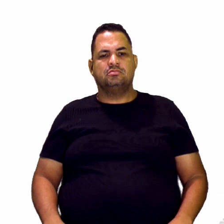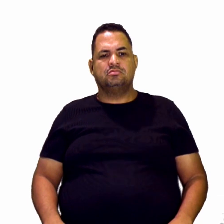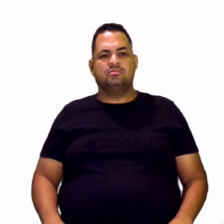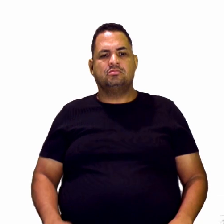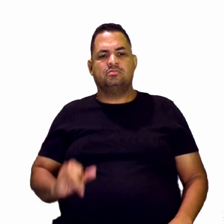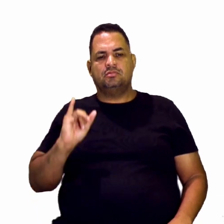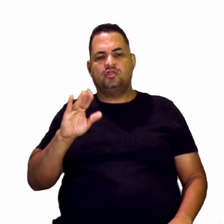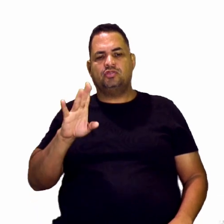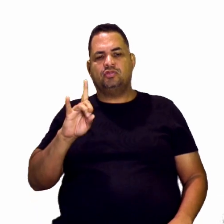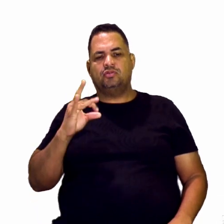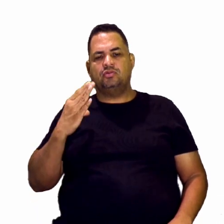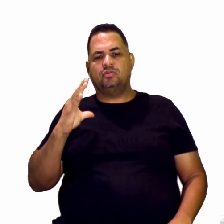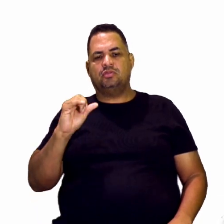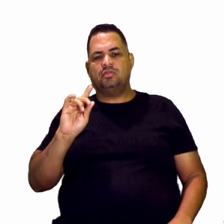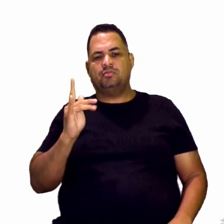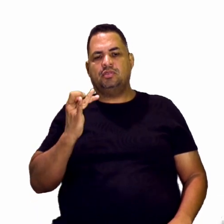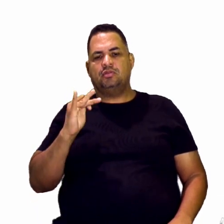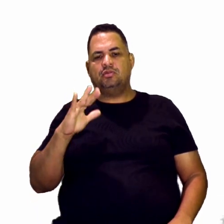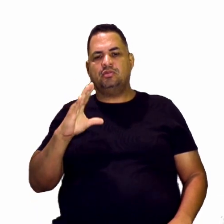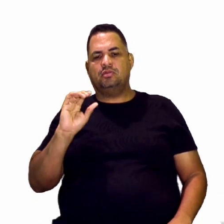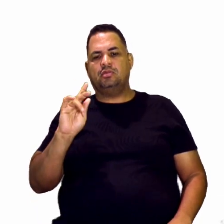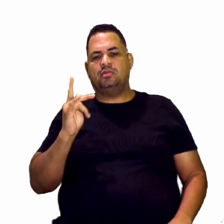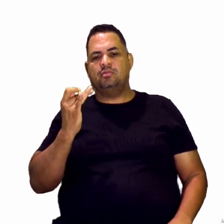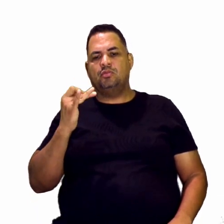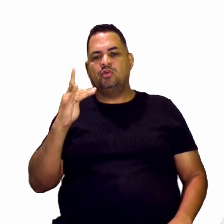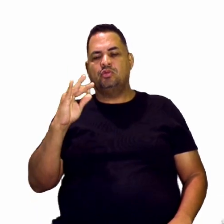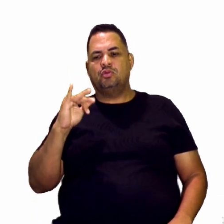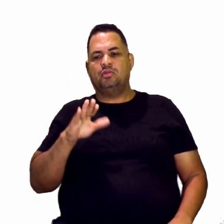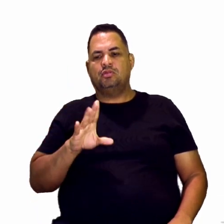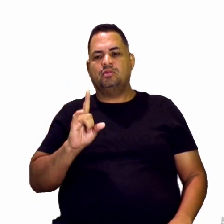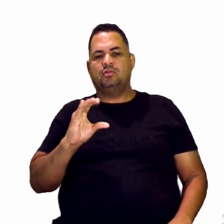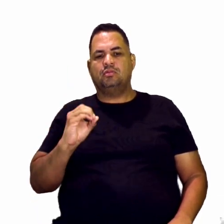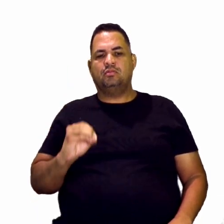Isotônico, hipertônico e hipotônico.